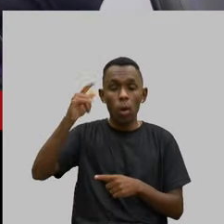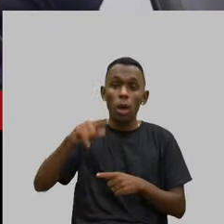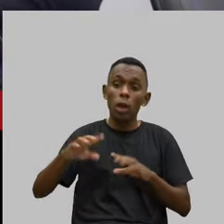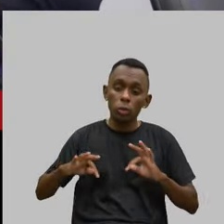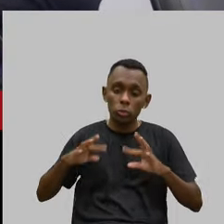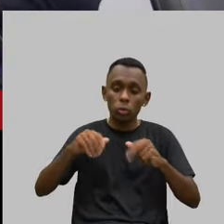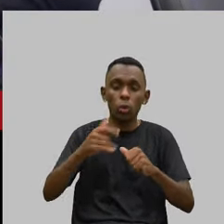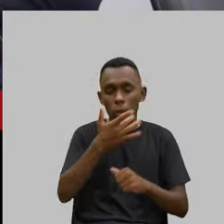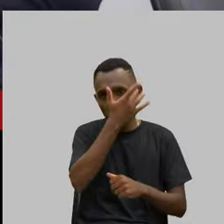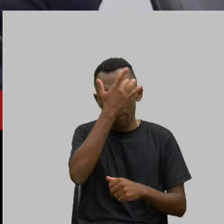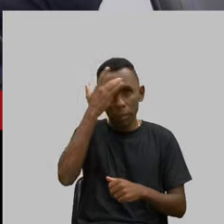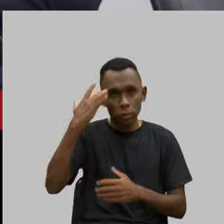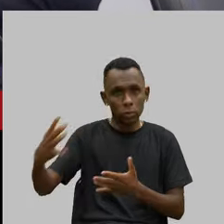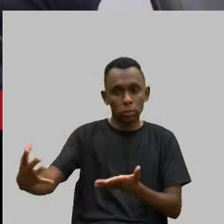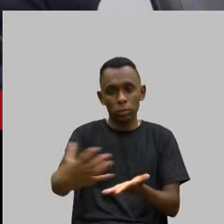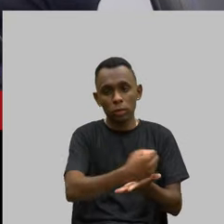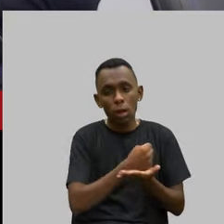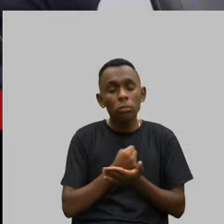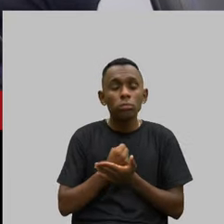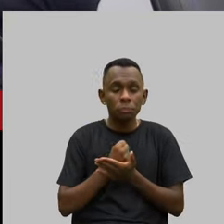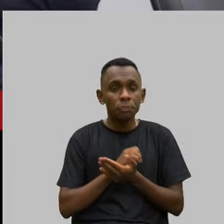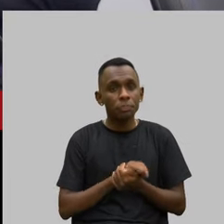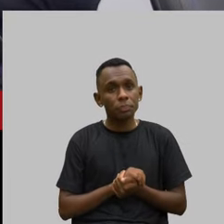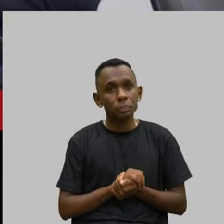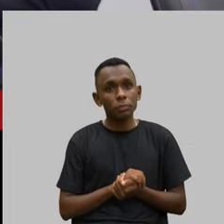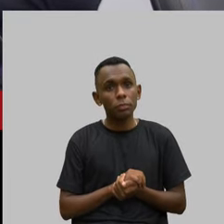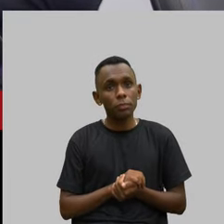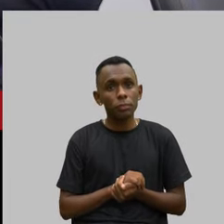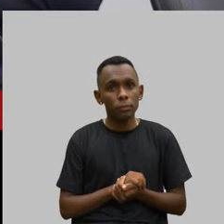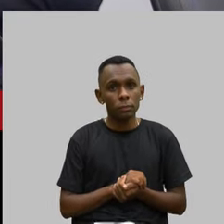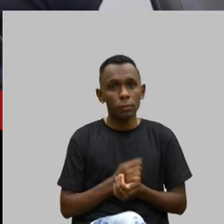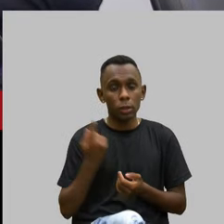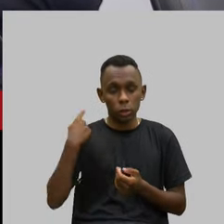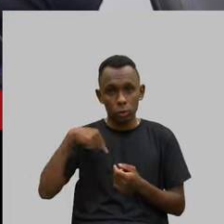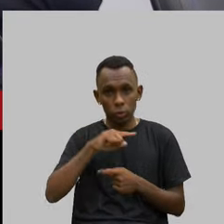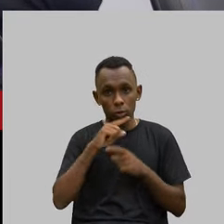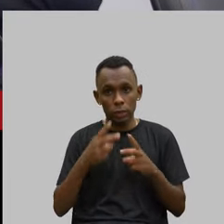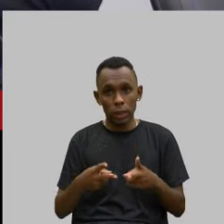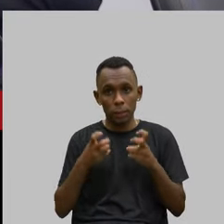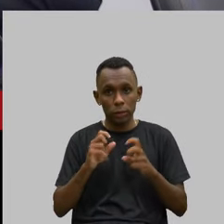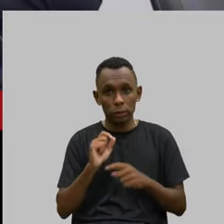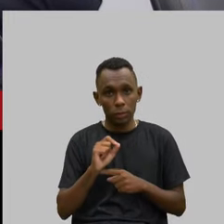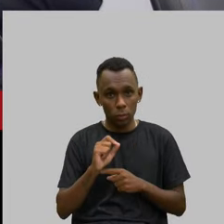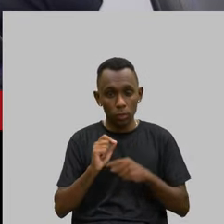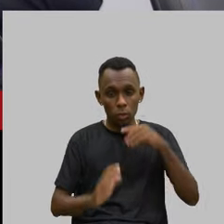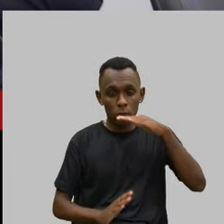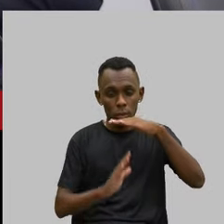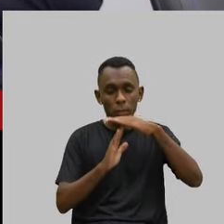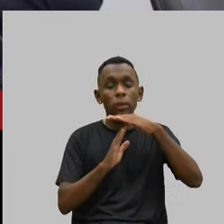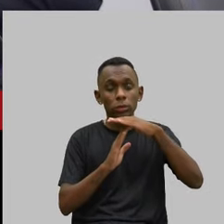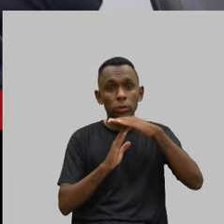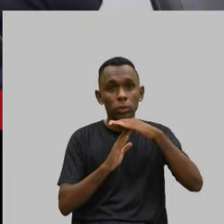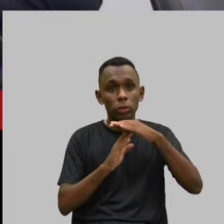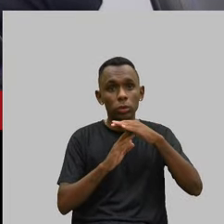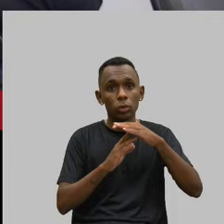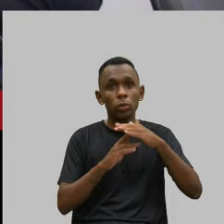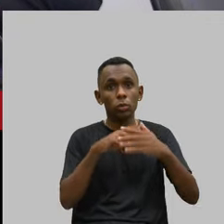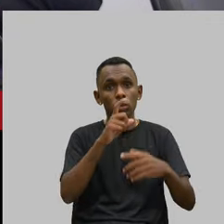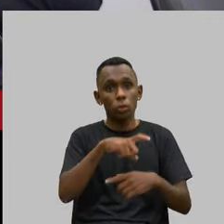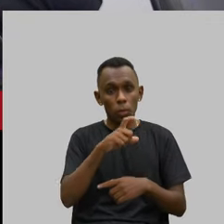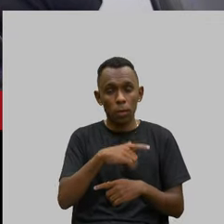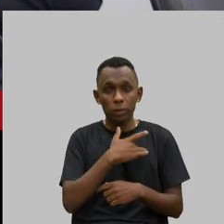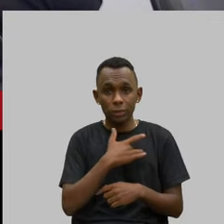arrecadado e que é colocado lá e aí o que que a gente vê o teto do ipseng é R